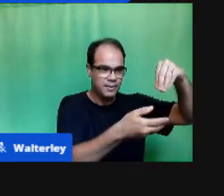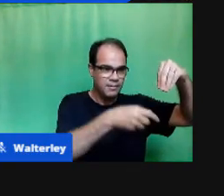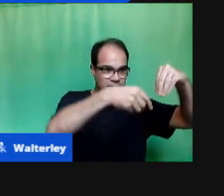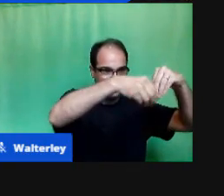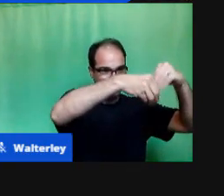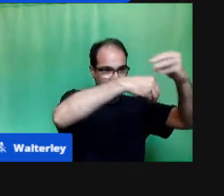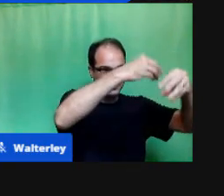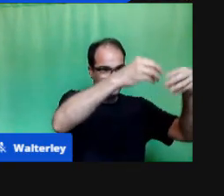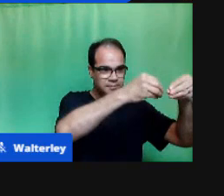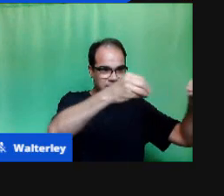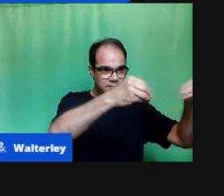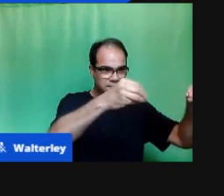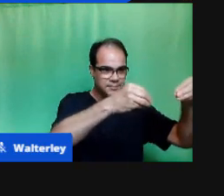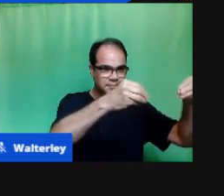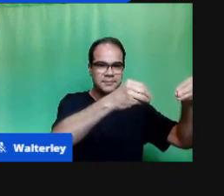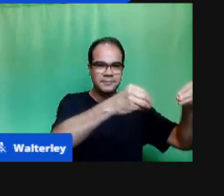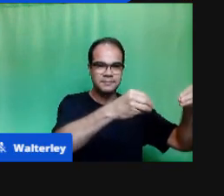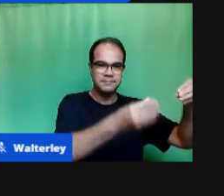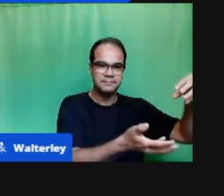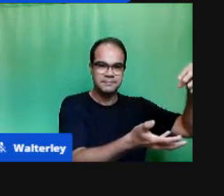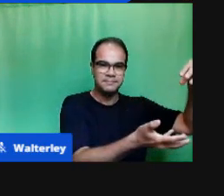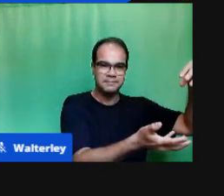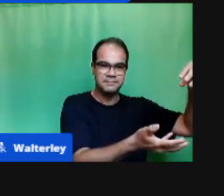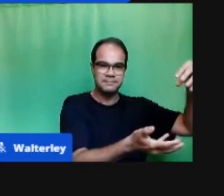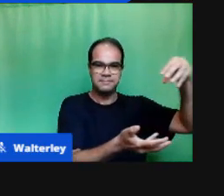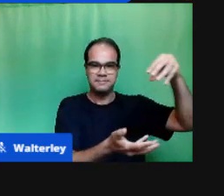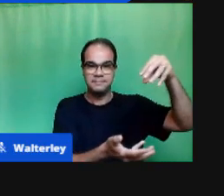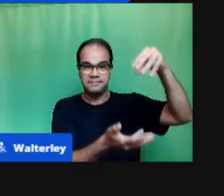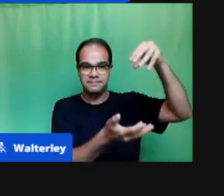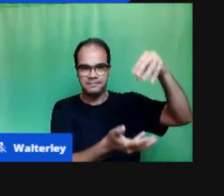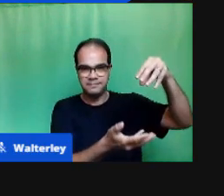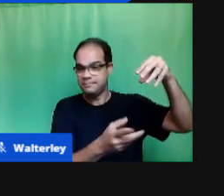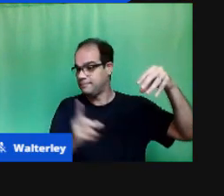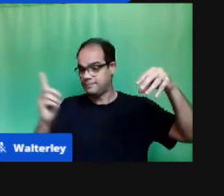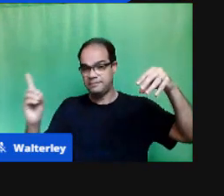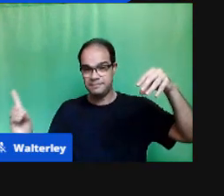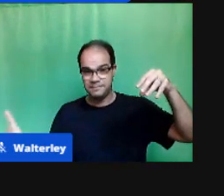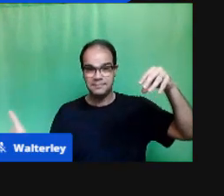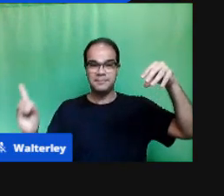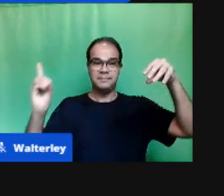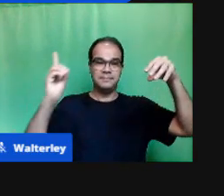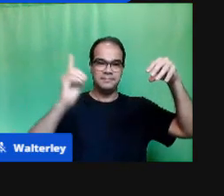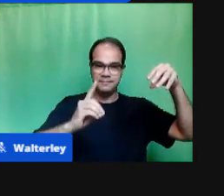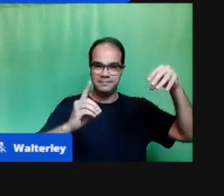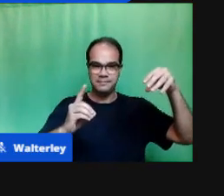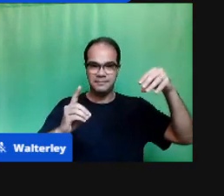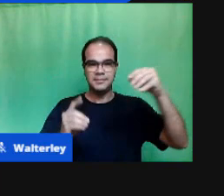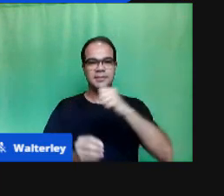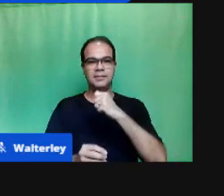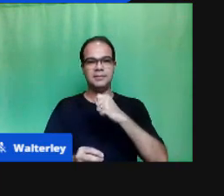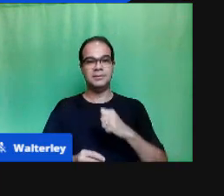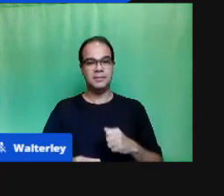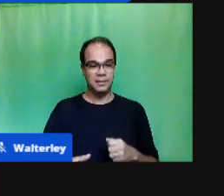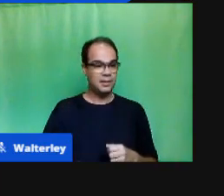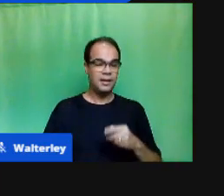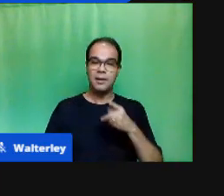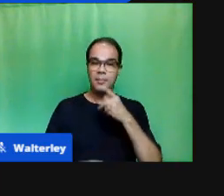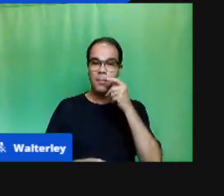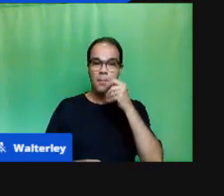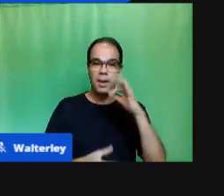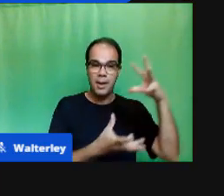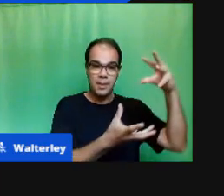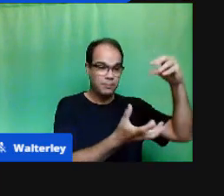E ainda falando sobre a prática, nós temos